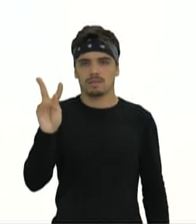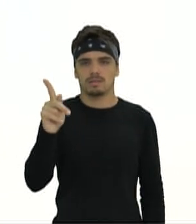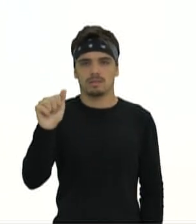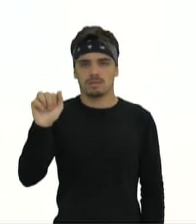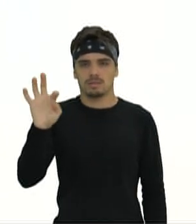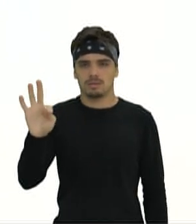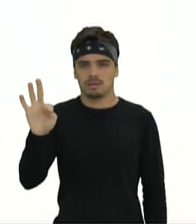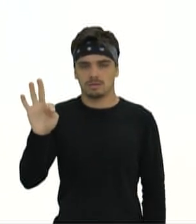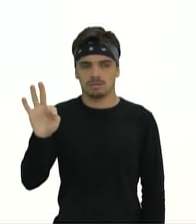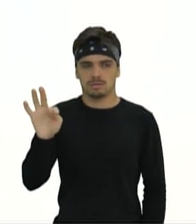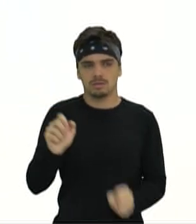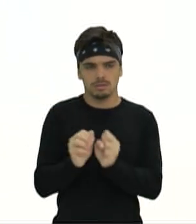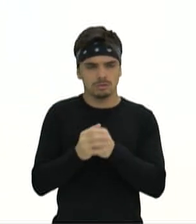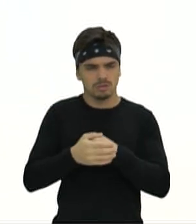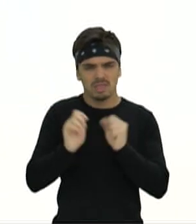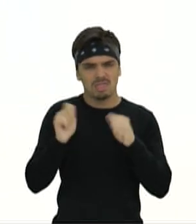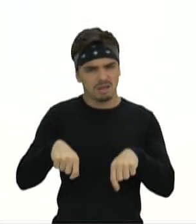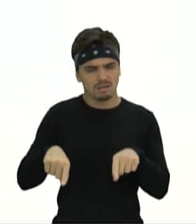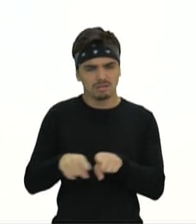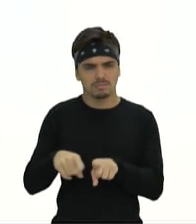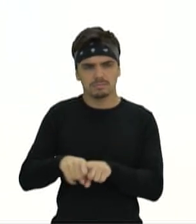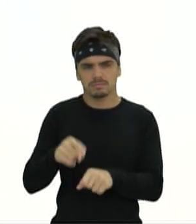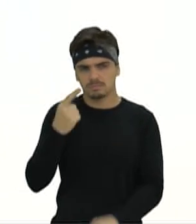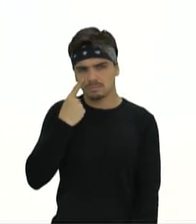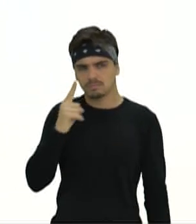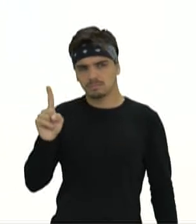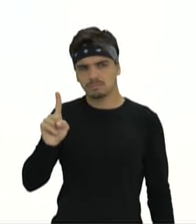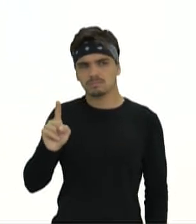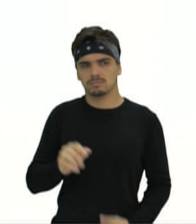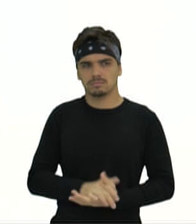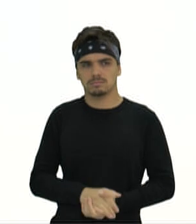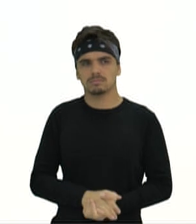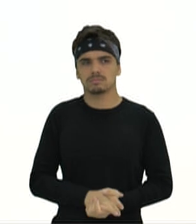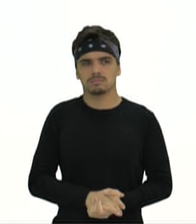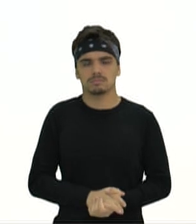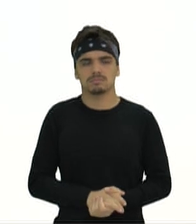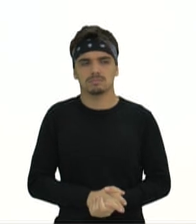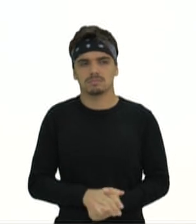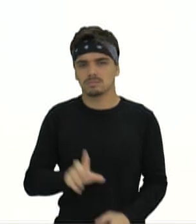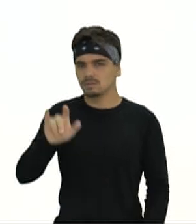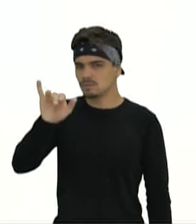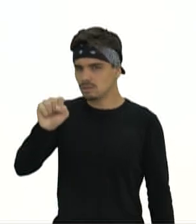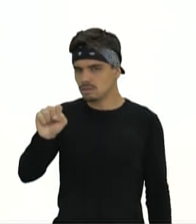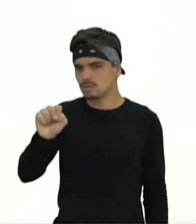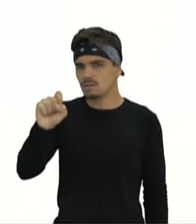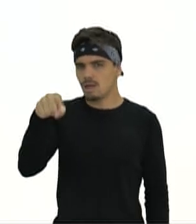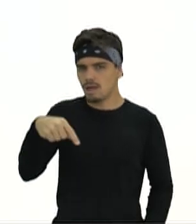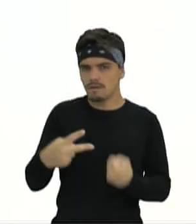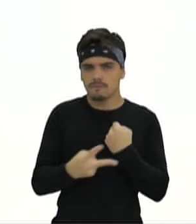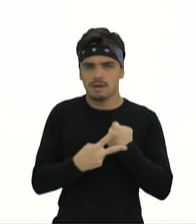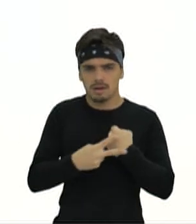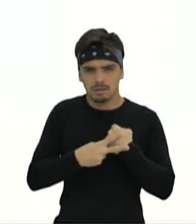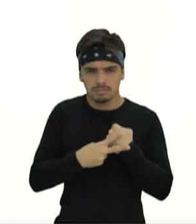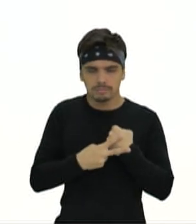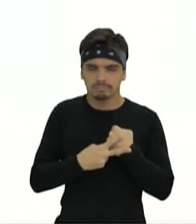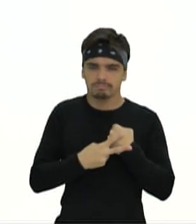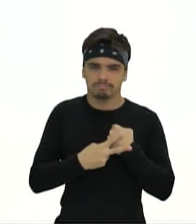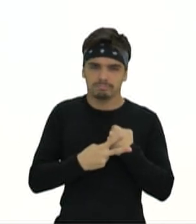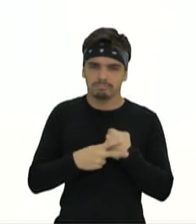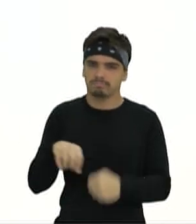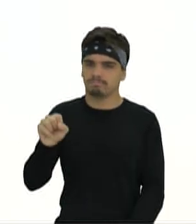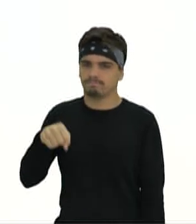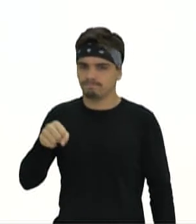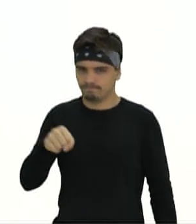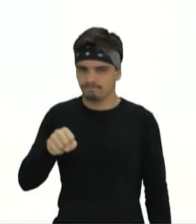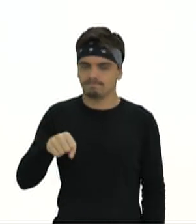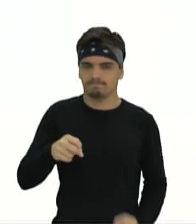Yes or no? Dá uma olhada. A palavra que vem depois dele é qual? É o is. O is é um verbo? Sim,